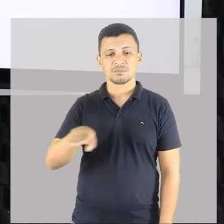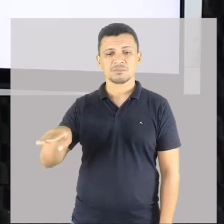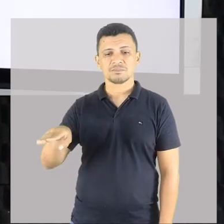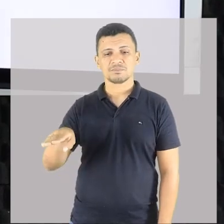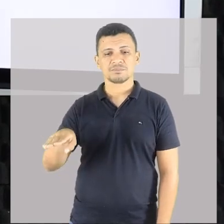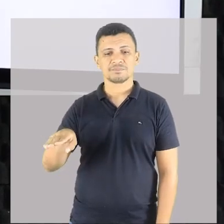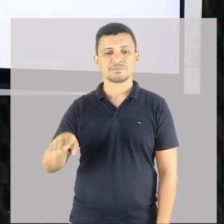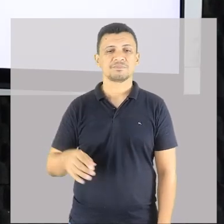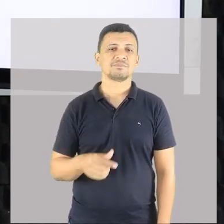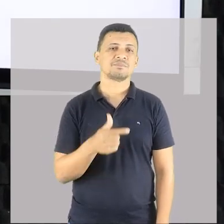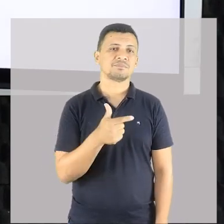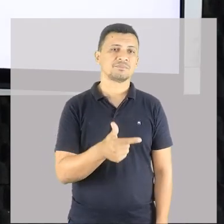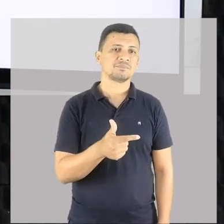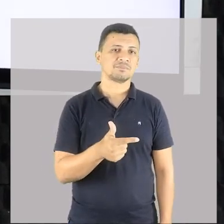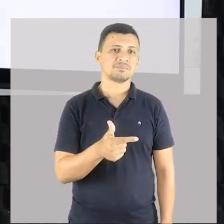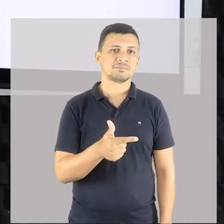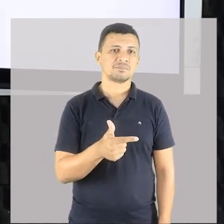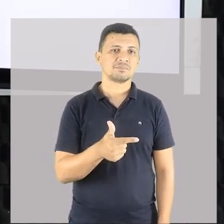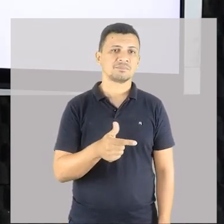Dividido por 2π